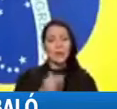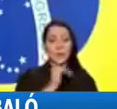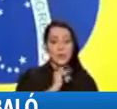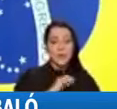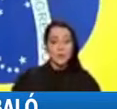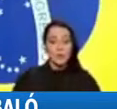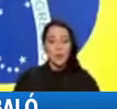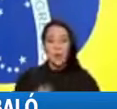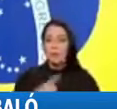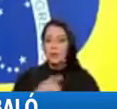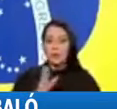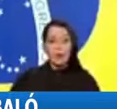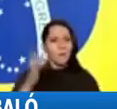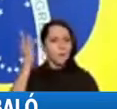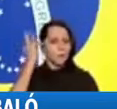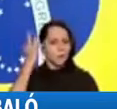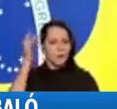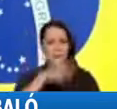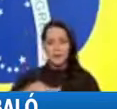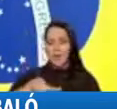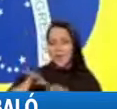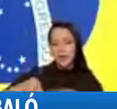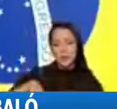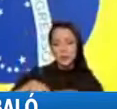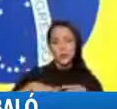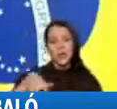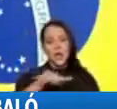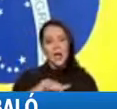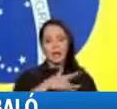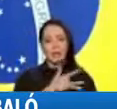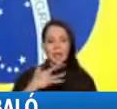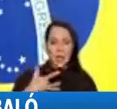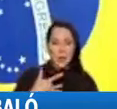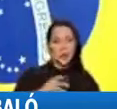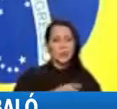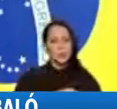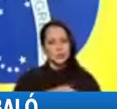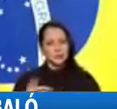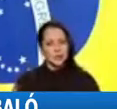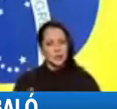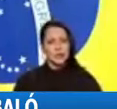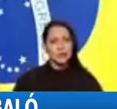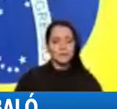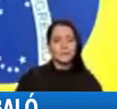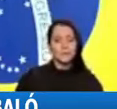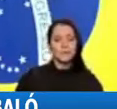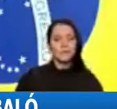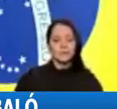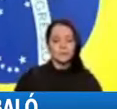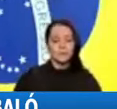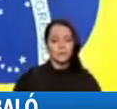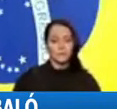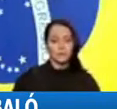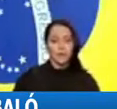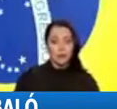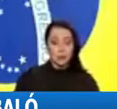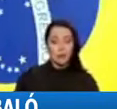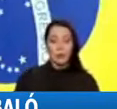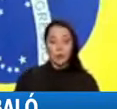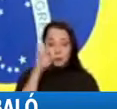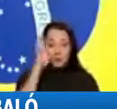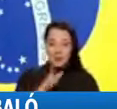para modernizar a agricultura área de saúde etc ah e tem uma